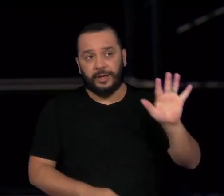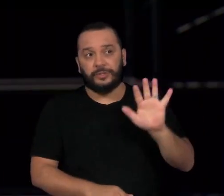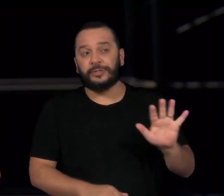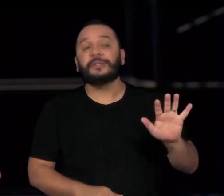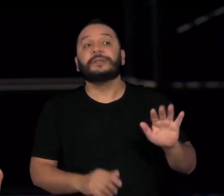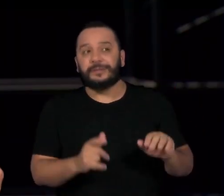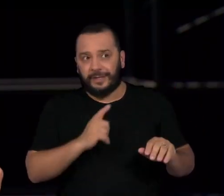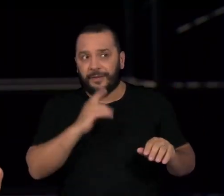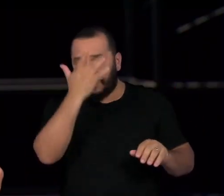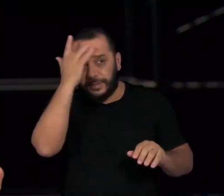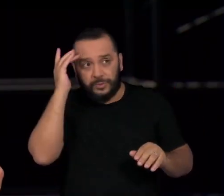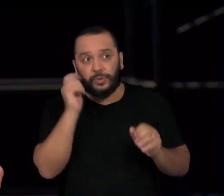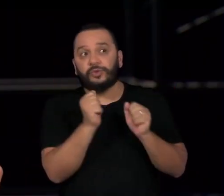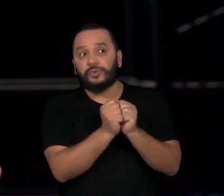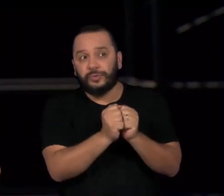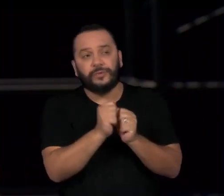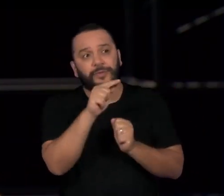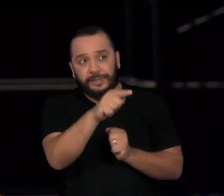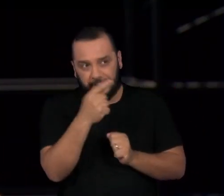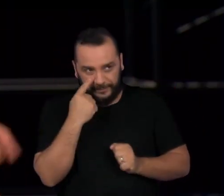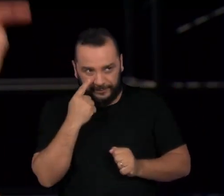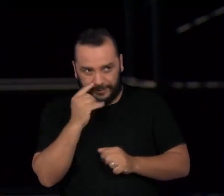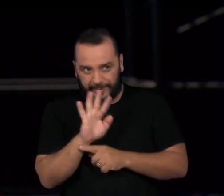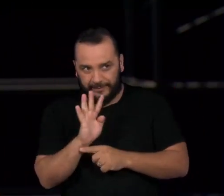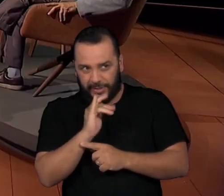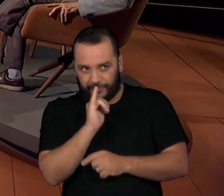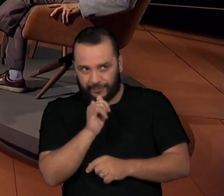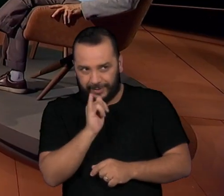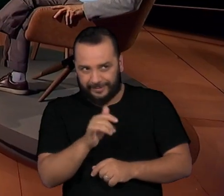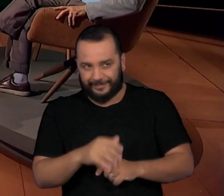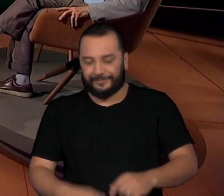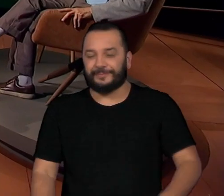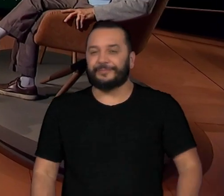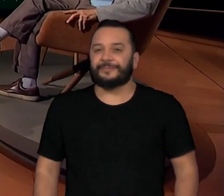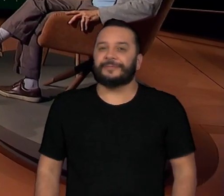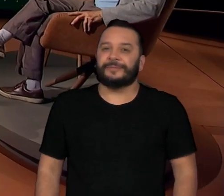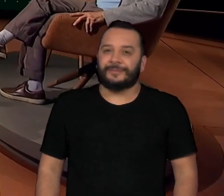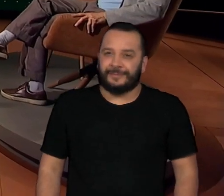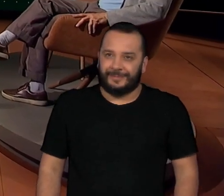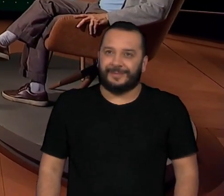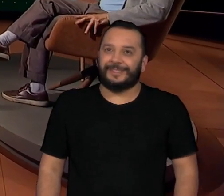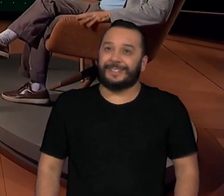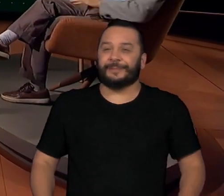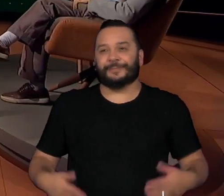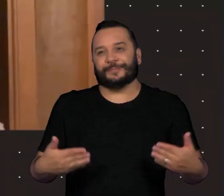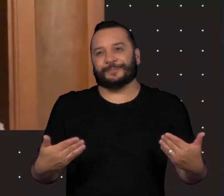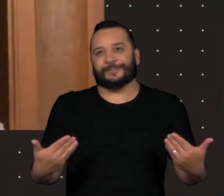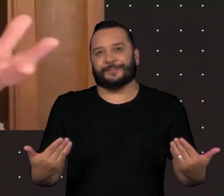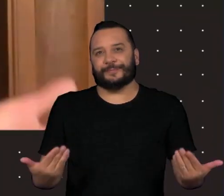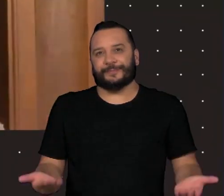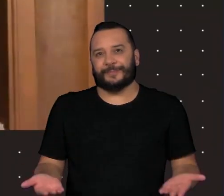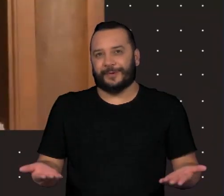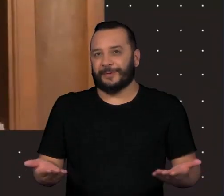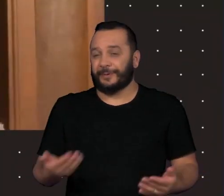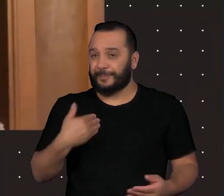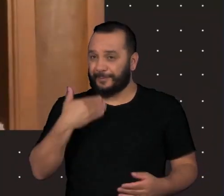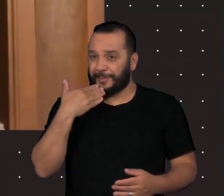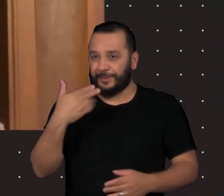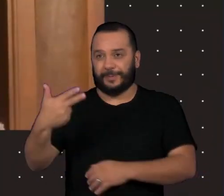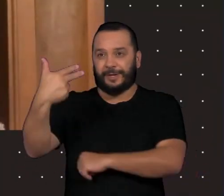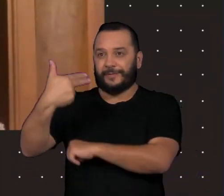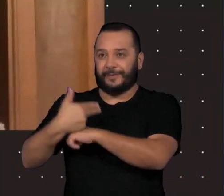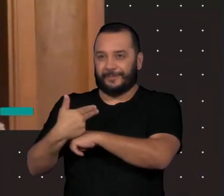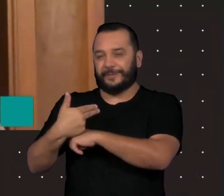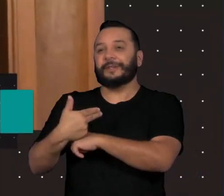depoimento aí da pessoa que te acompanhou nessa aventura bom vocês me pediram para gravar o vídeo para falar